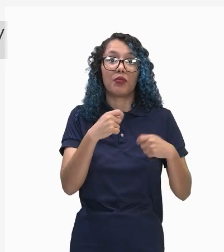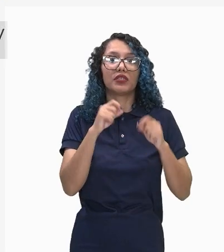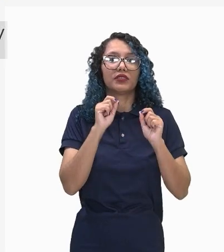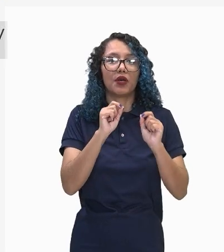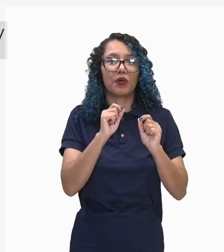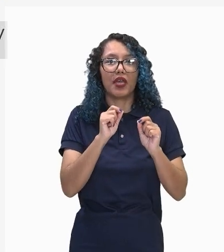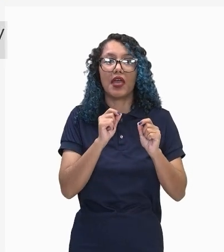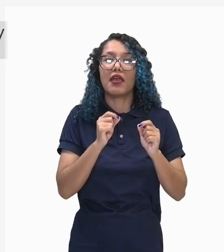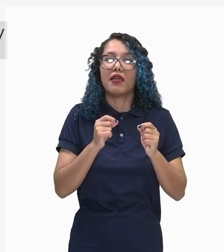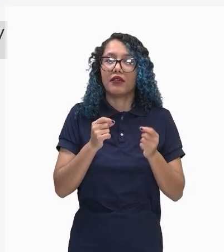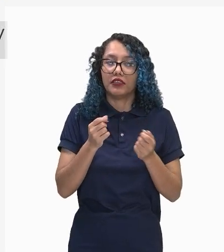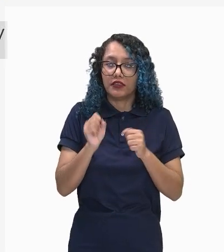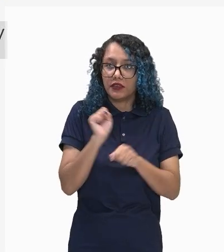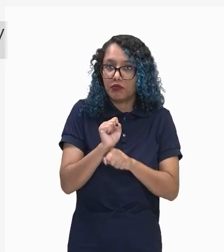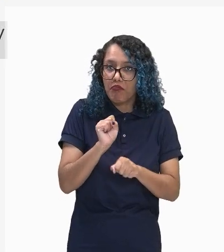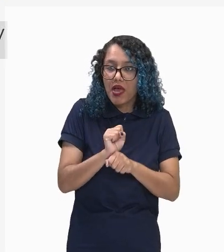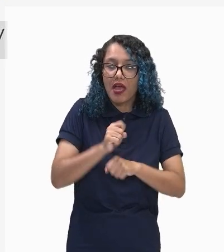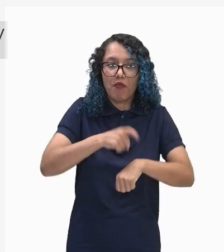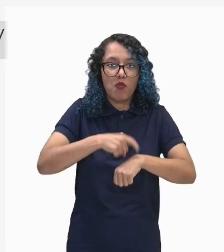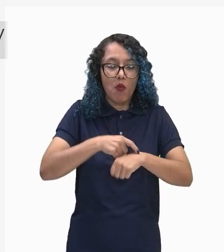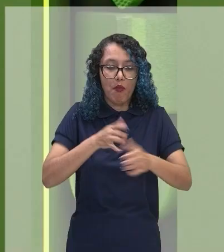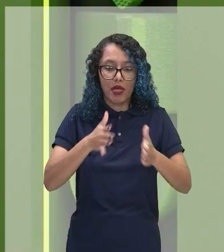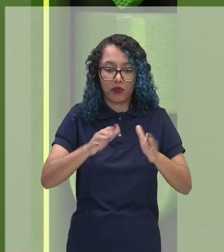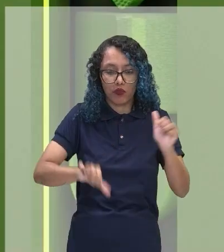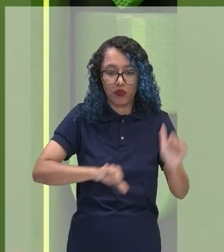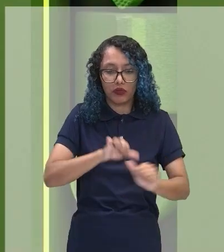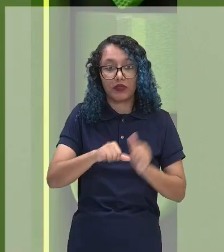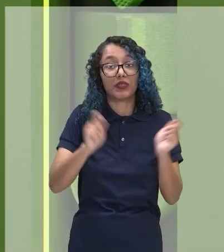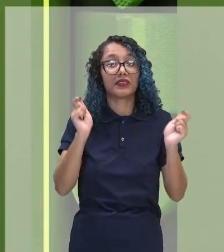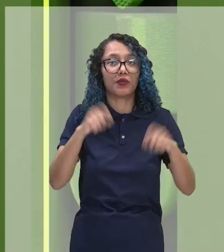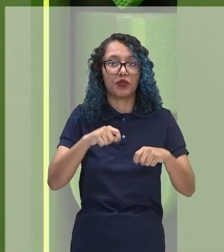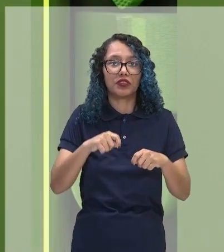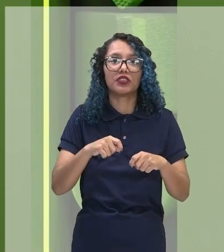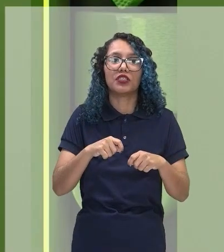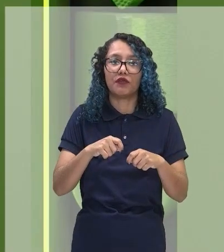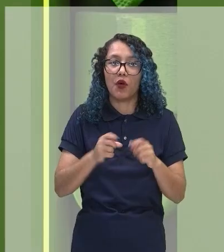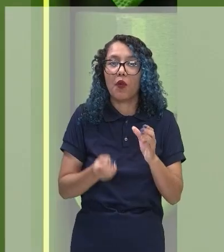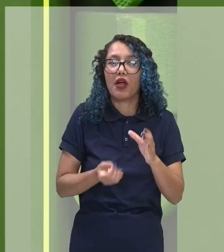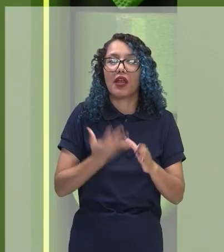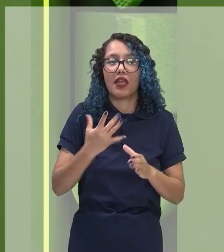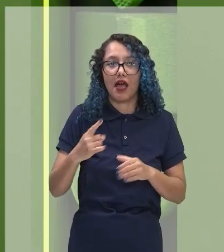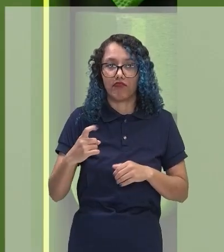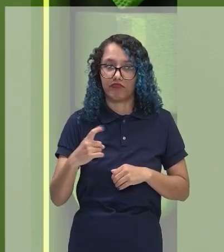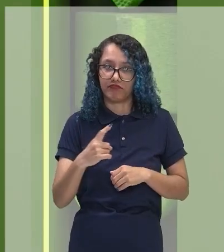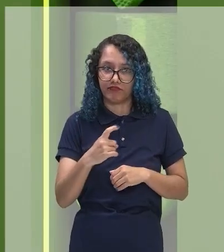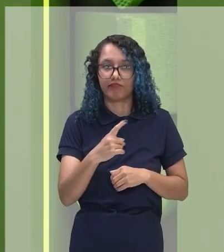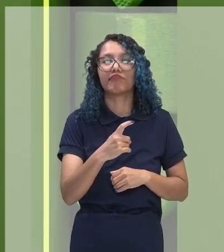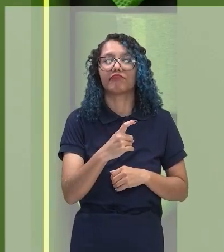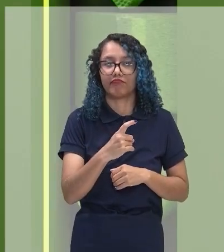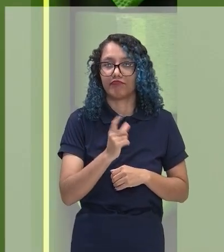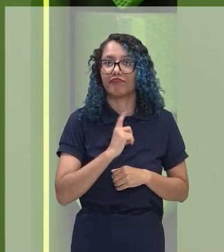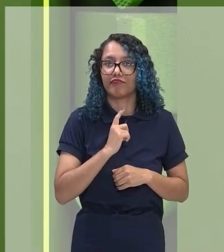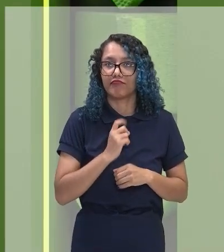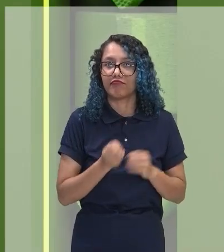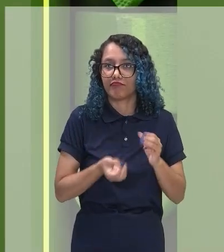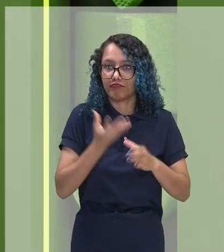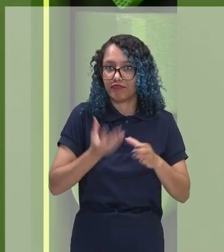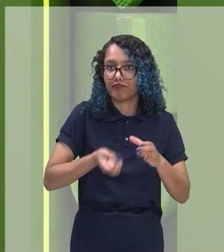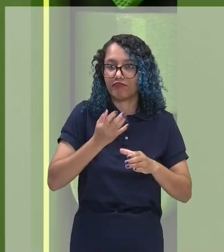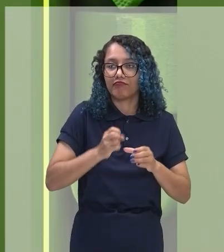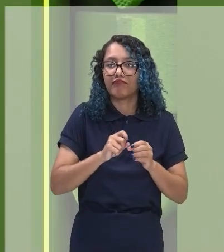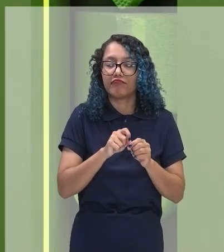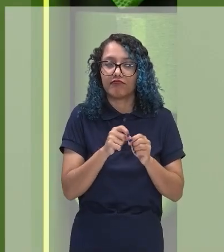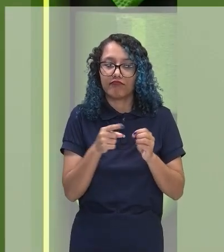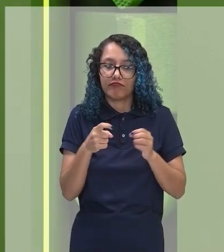na puberdade para que esses espermatozoides, que são as células reprodutivas, comecem a ser produzidos,